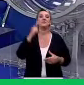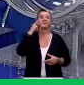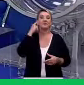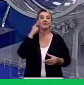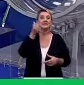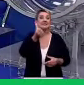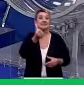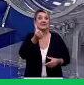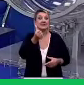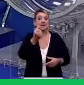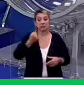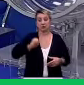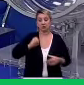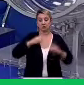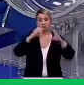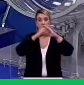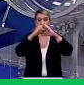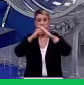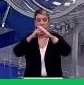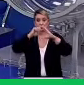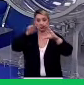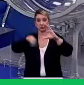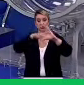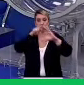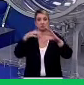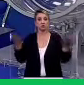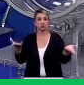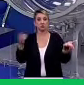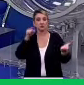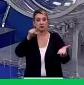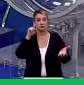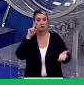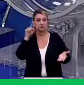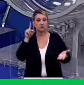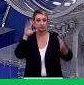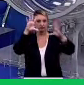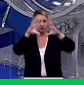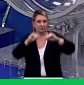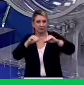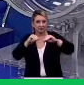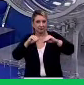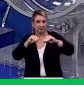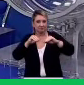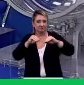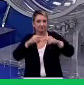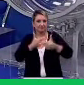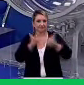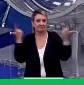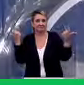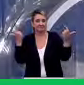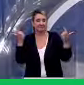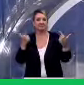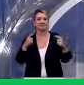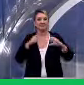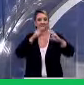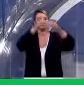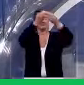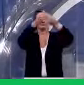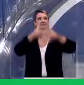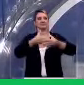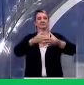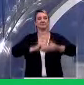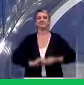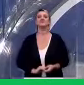6 números serão sorteados, o globo girando, e será que hoje é essa noite de sorte? Olha só, bolas